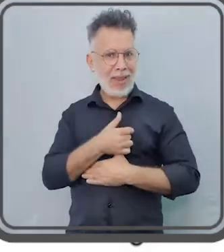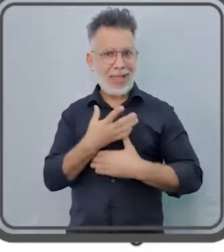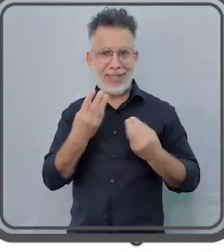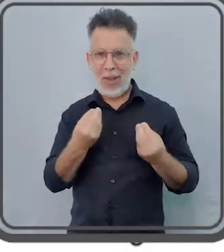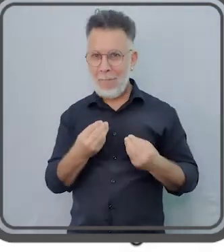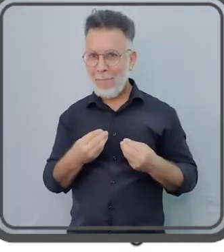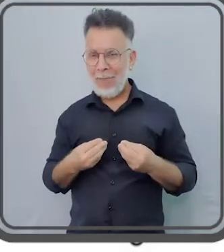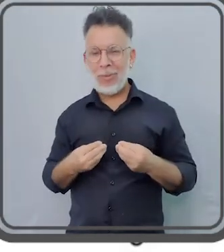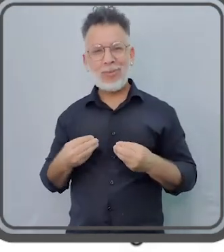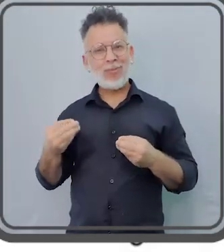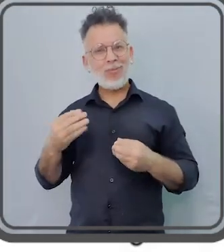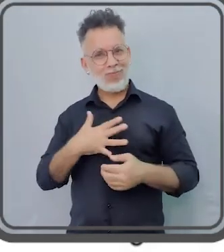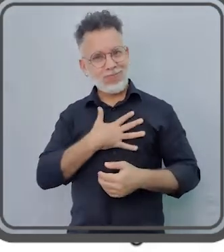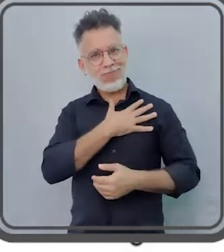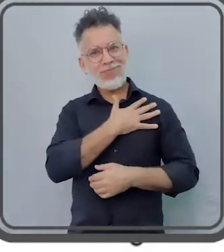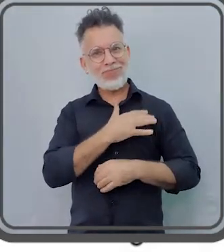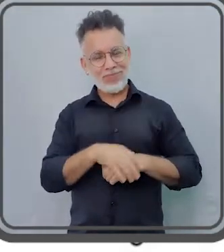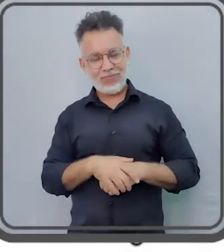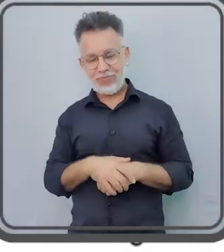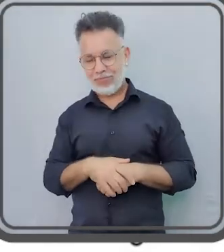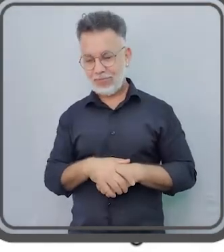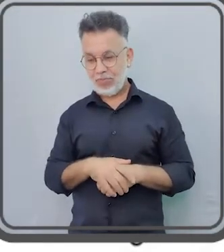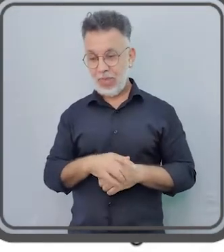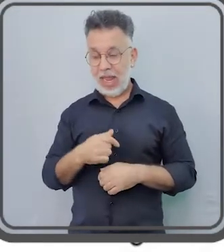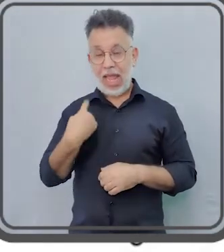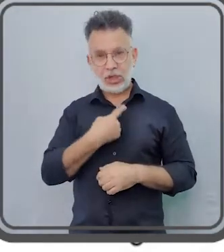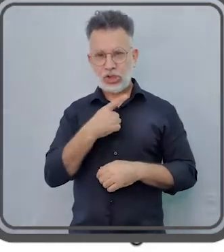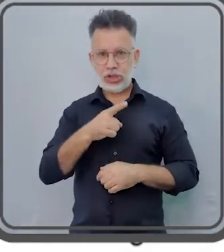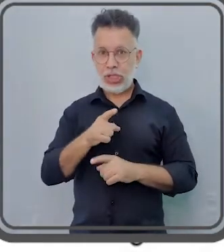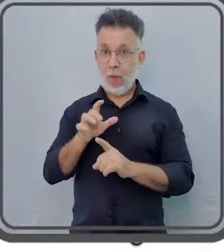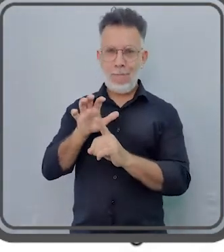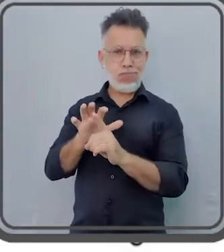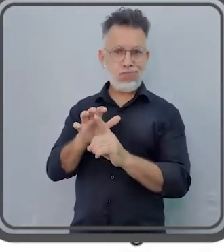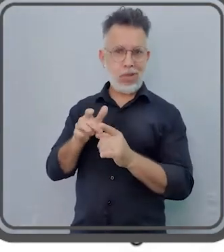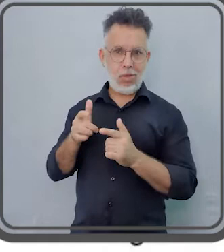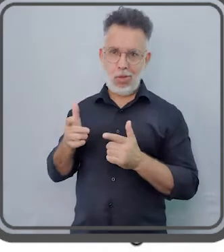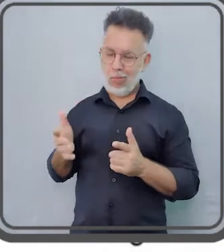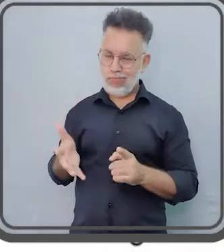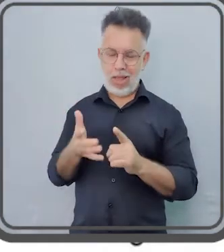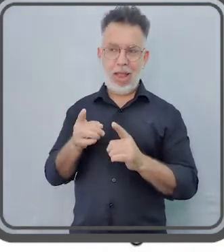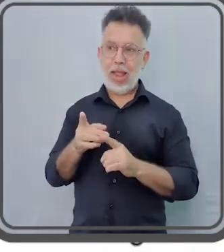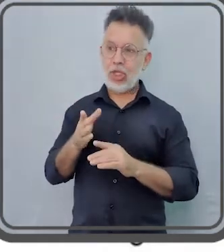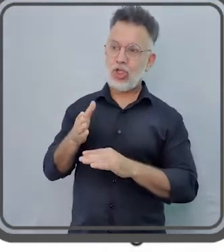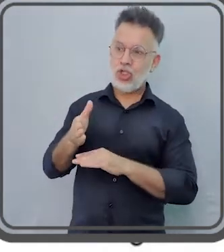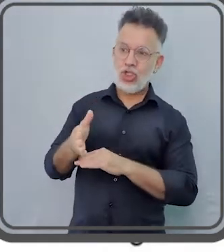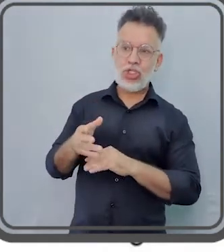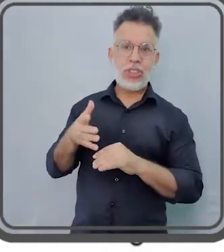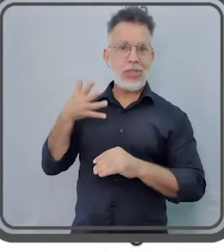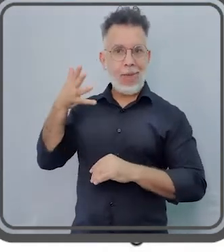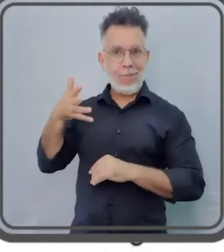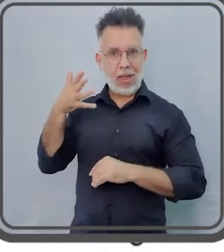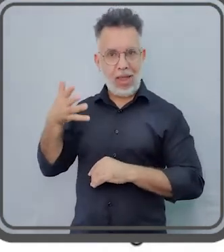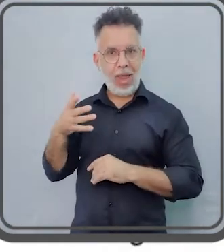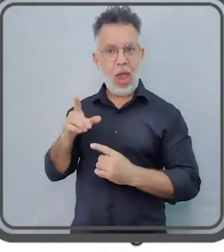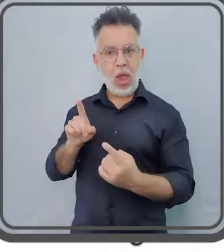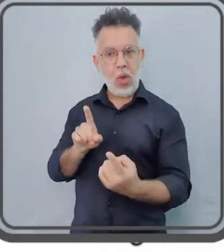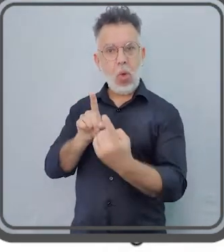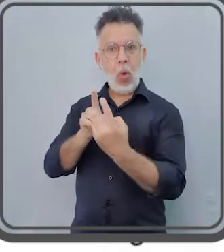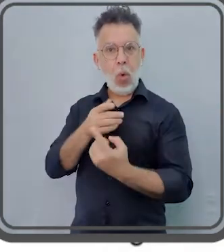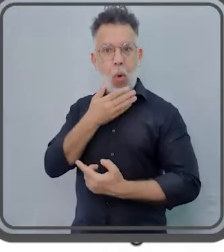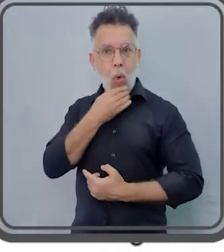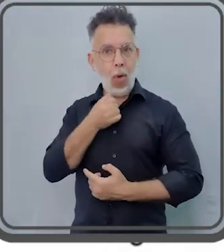A gente não provocou isso, na verdade, né? Na hora do pitch, a gente ia fazer o nosso pitch, a gente fez para homens e mulheres, mas este